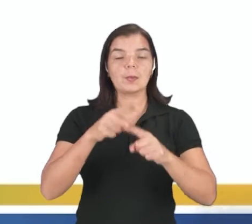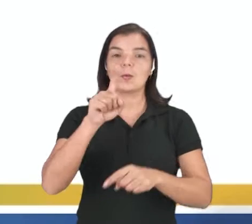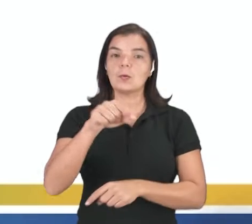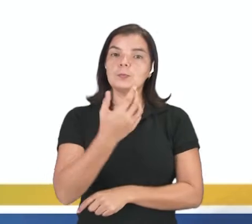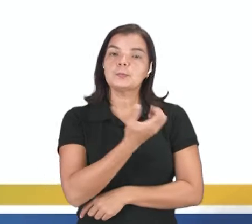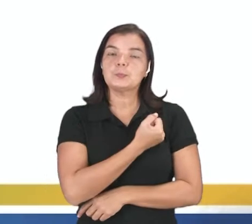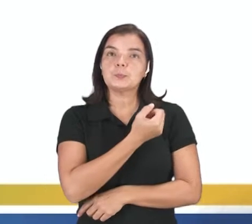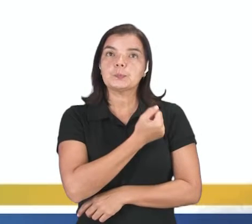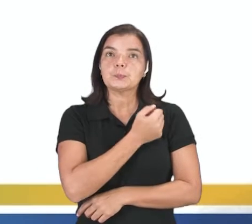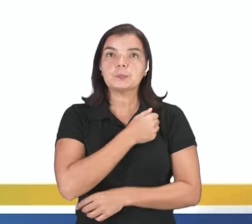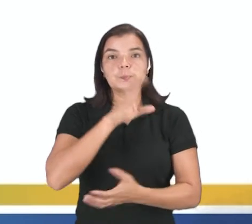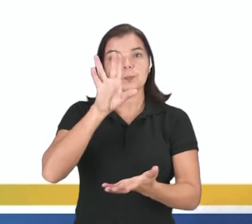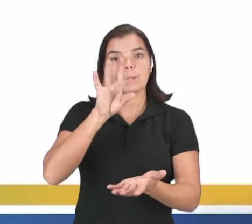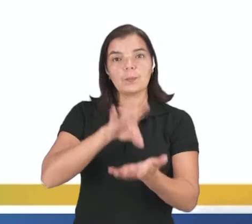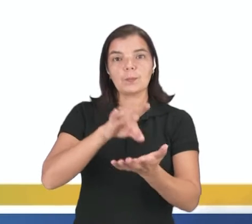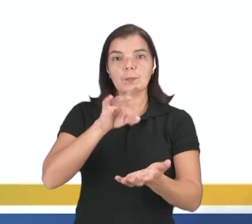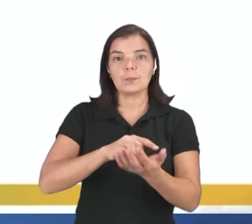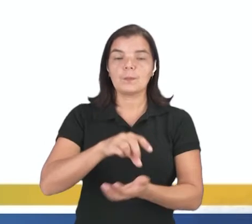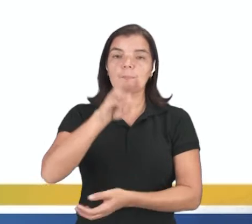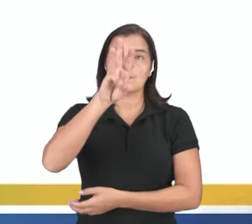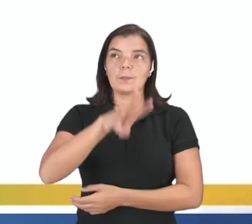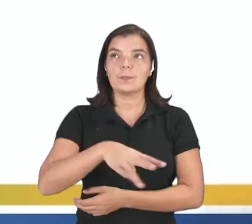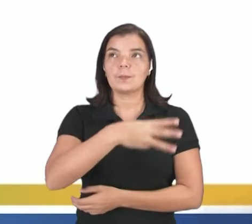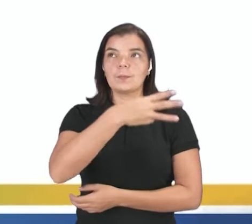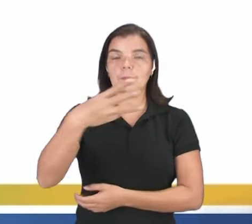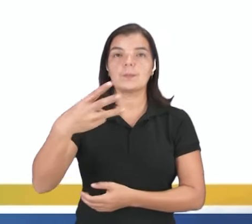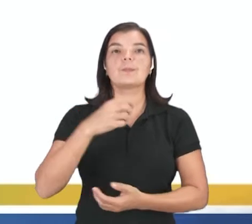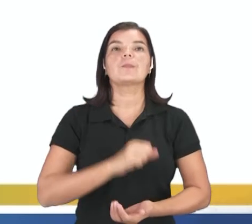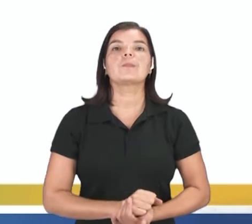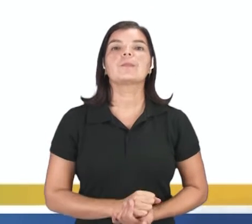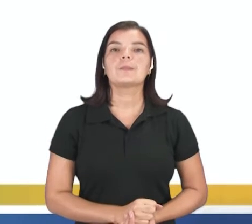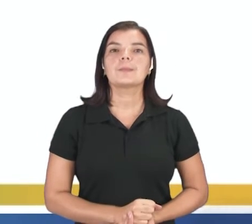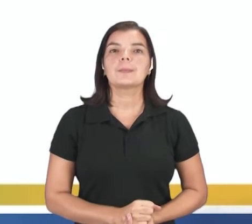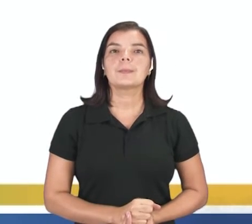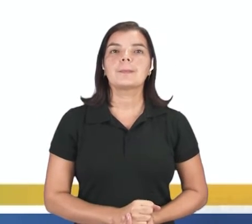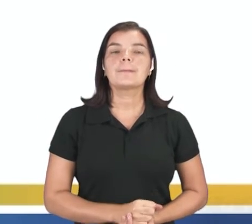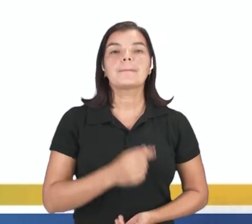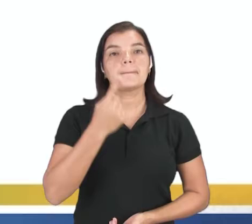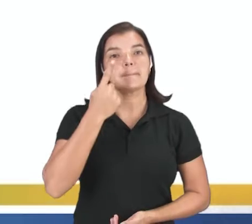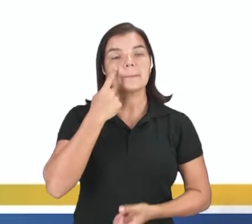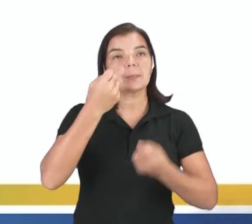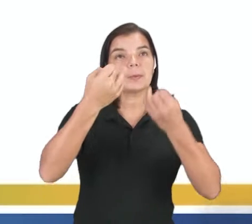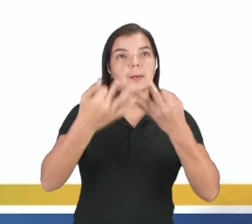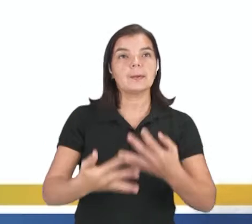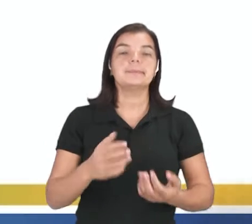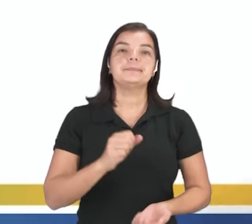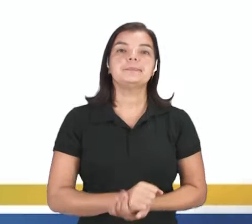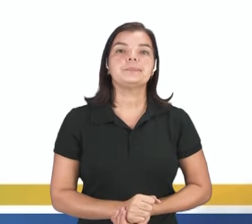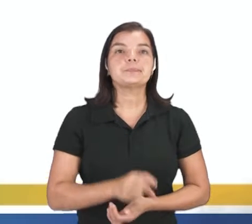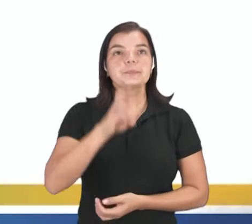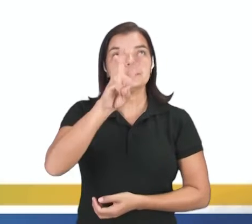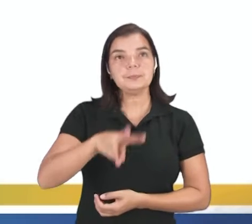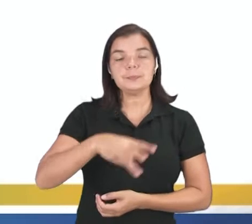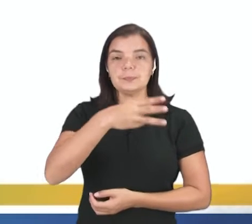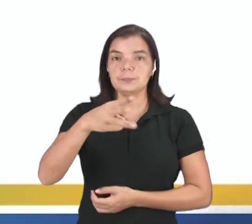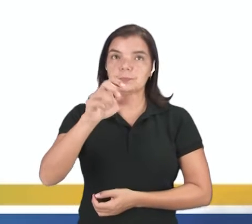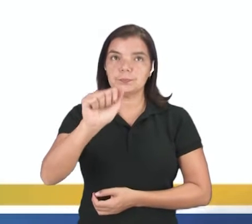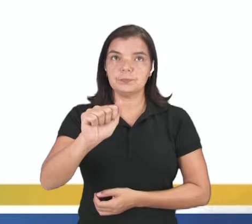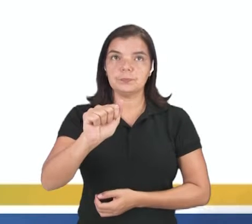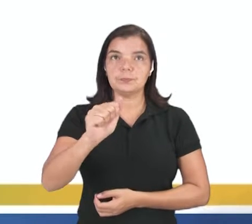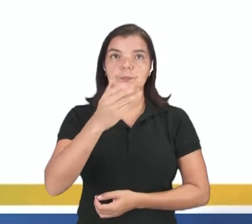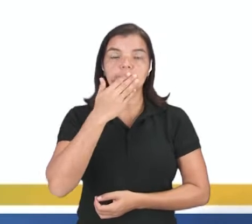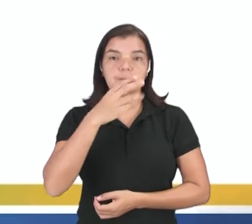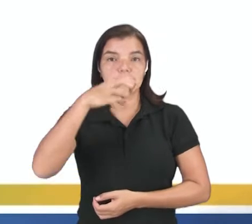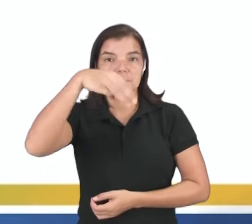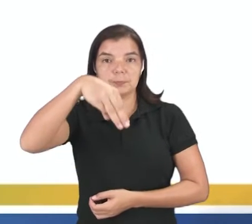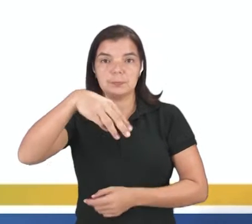Multiplicação de um número real por uma matriz. Então vamos ao conceito. Dada uma matriz A